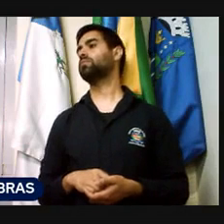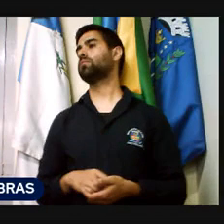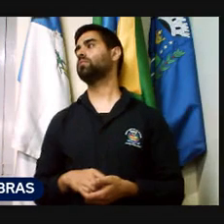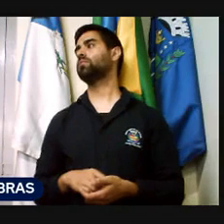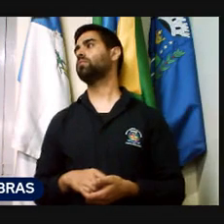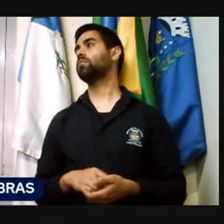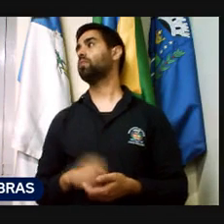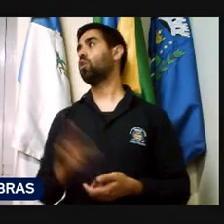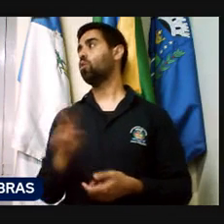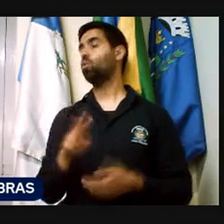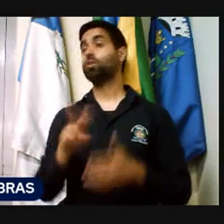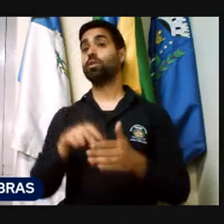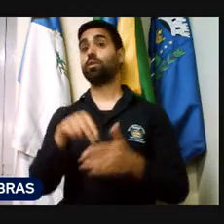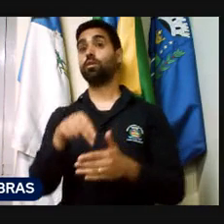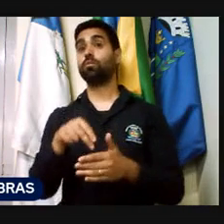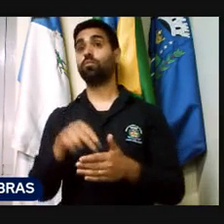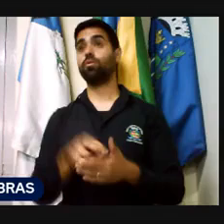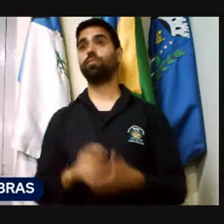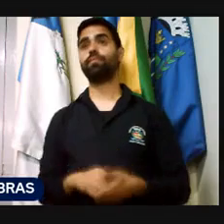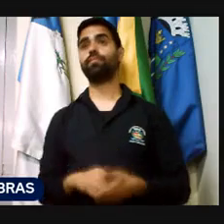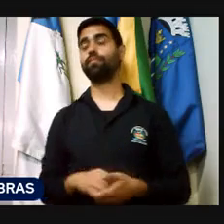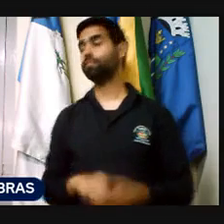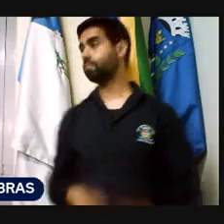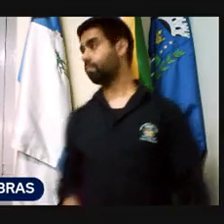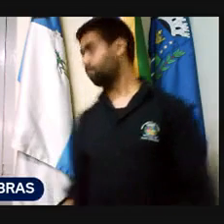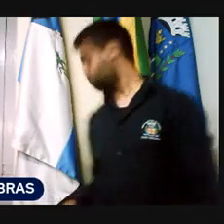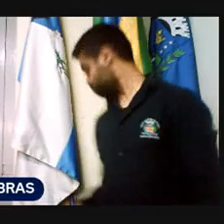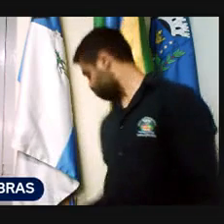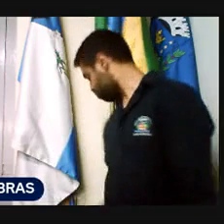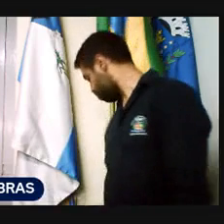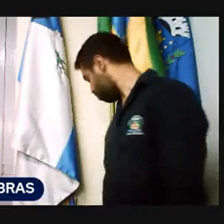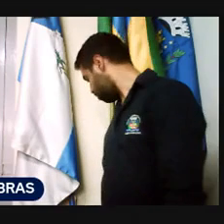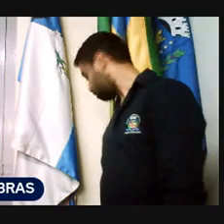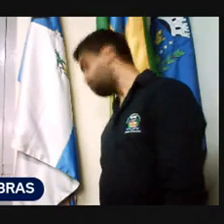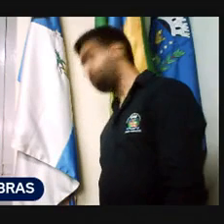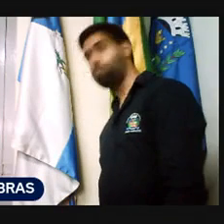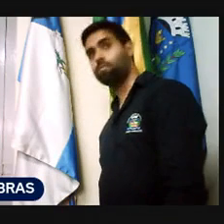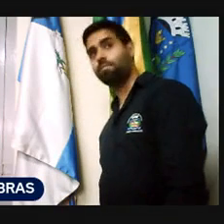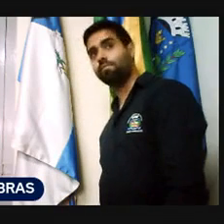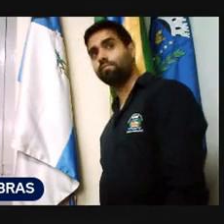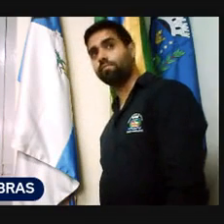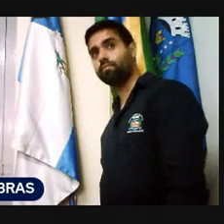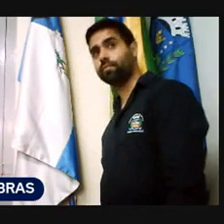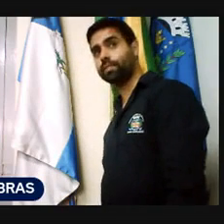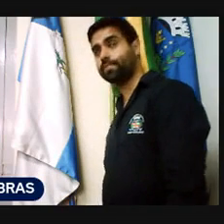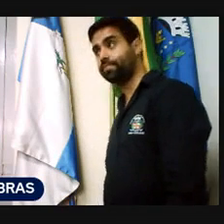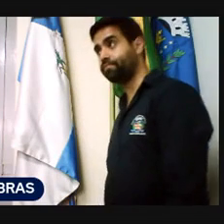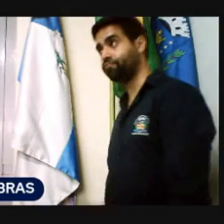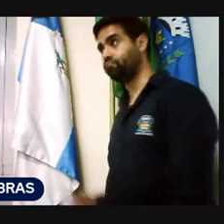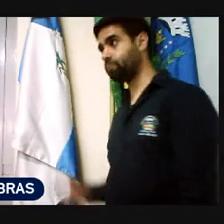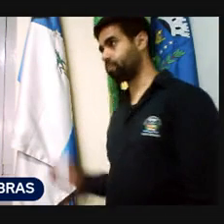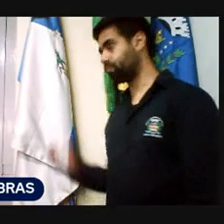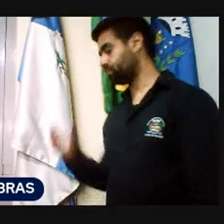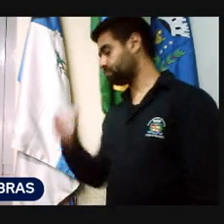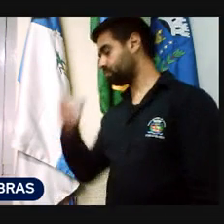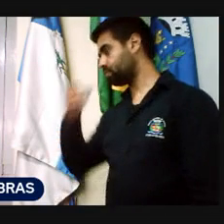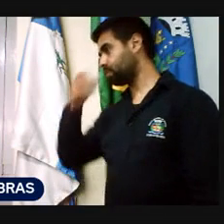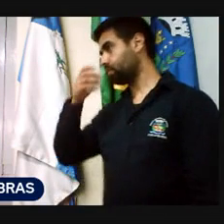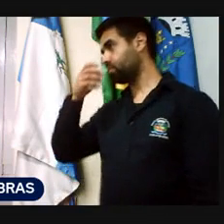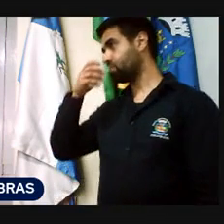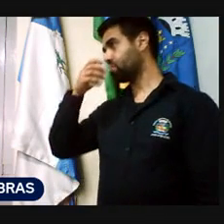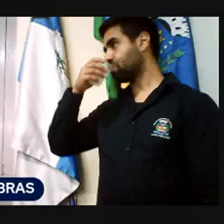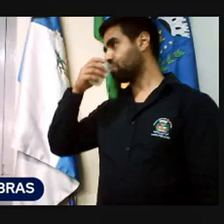Uso da tribuna livre, de acordo com o rodízio implantado, primeiro vereador Ailton Batista, vereador